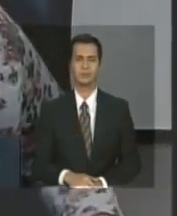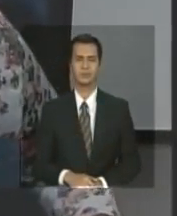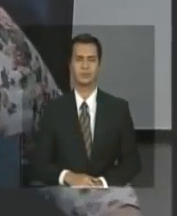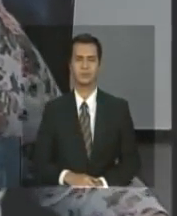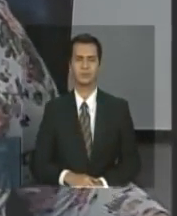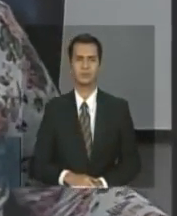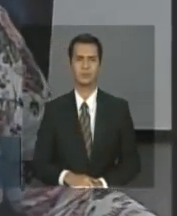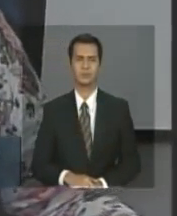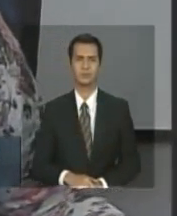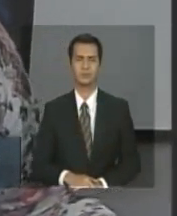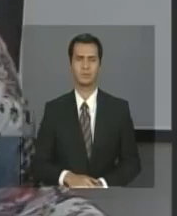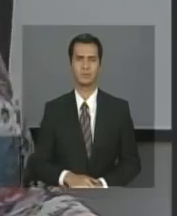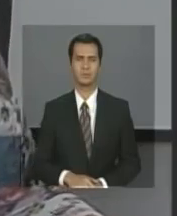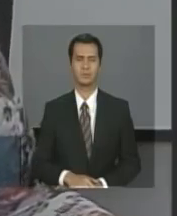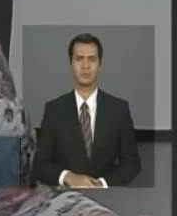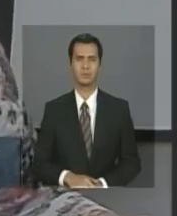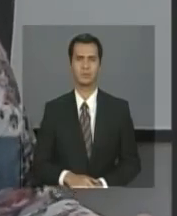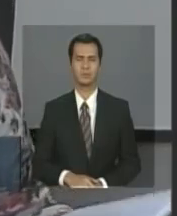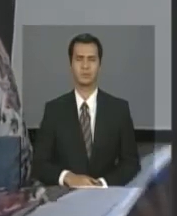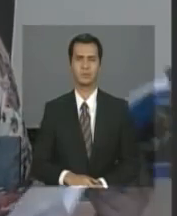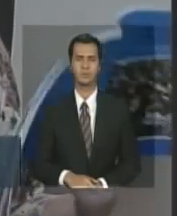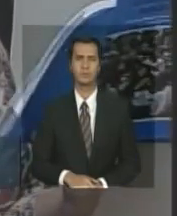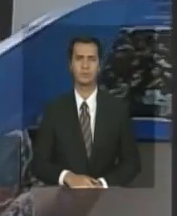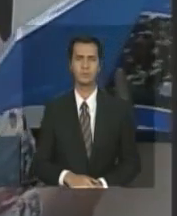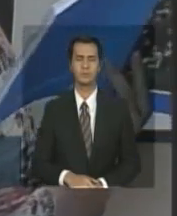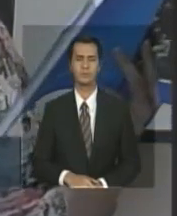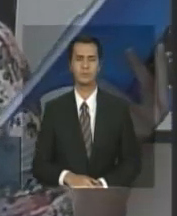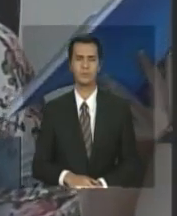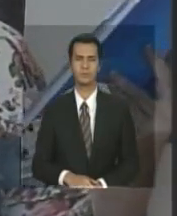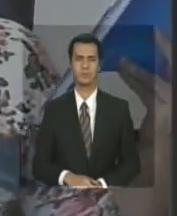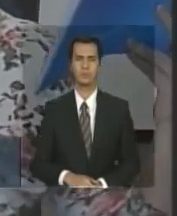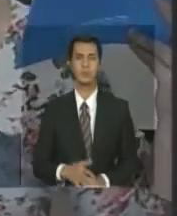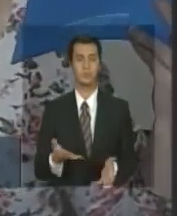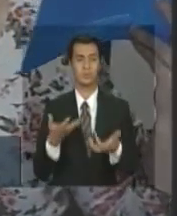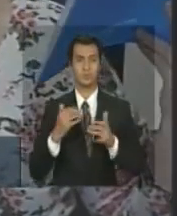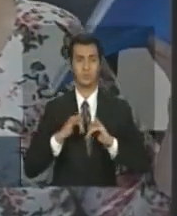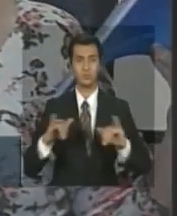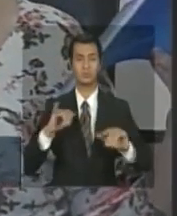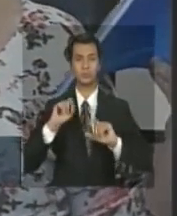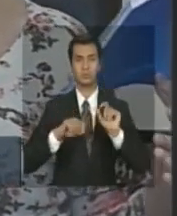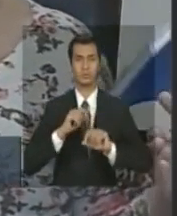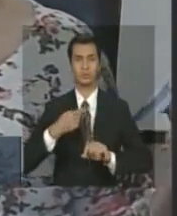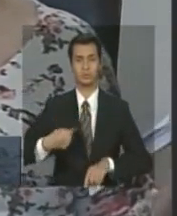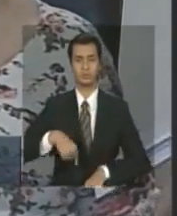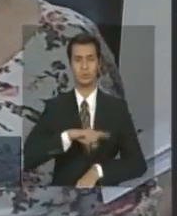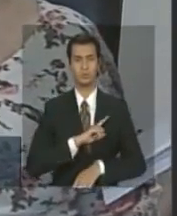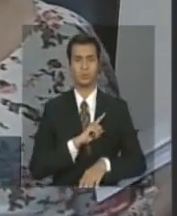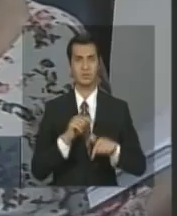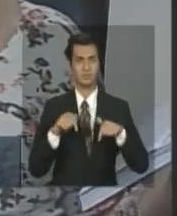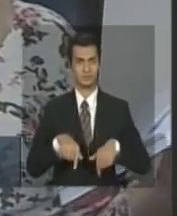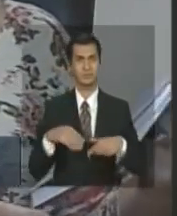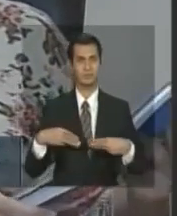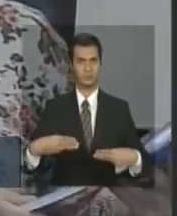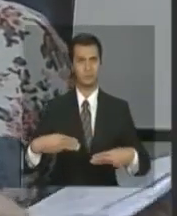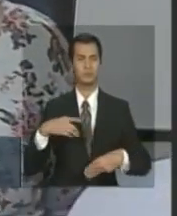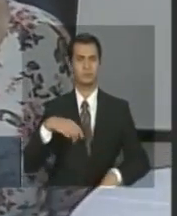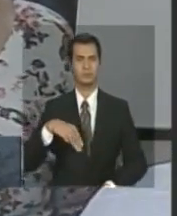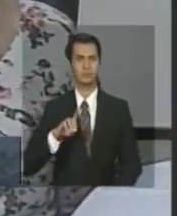carnavais. Então, olha só, a questão principal é o seguinte. Para nós é importante a questão.